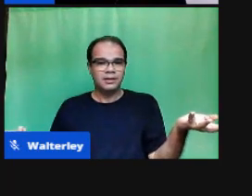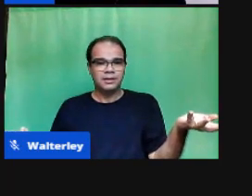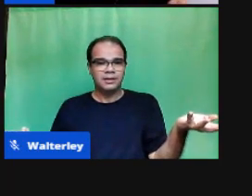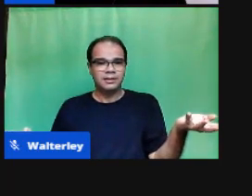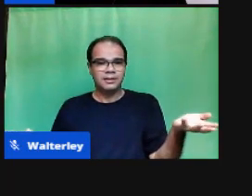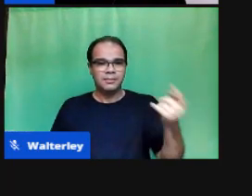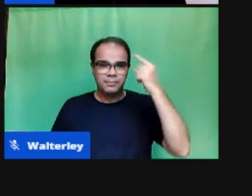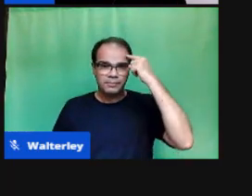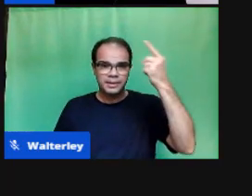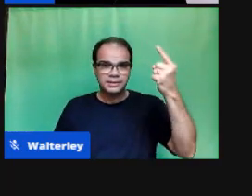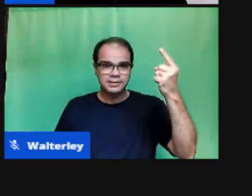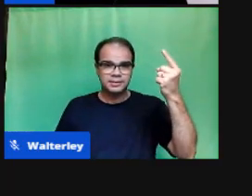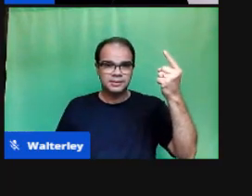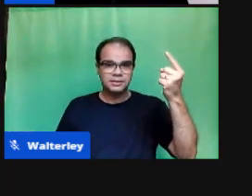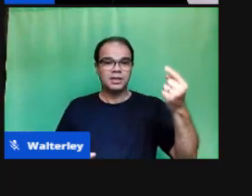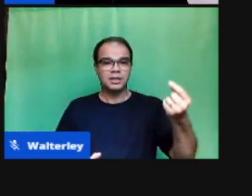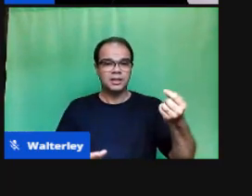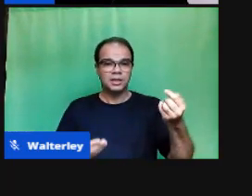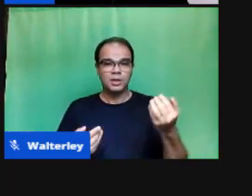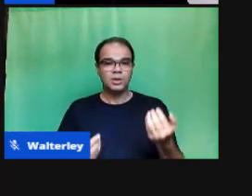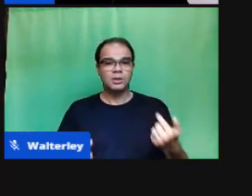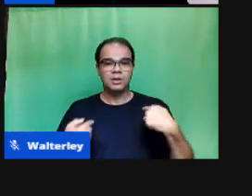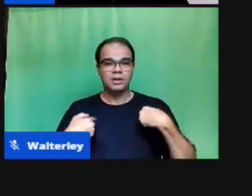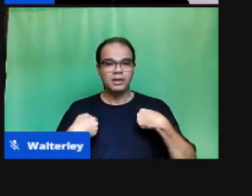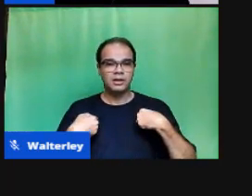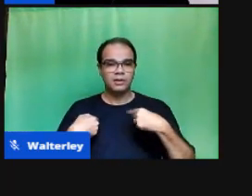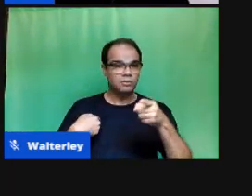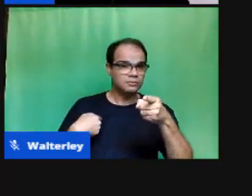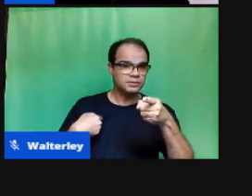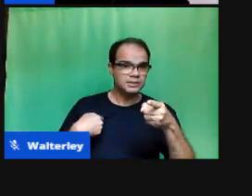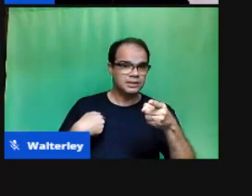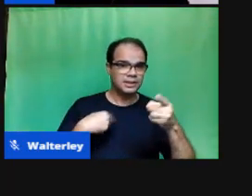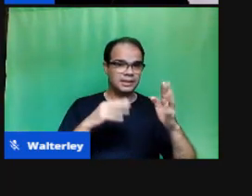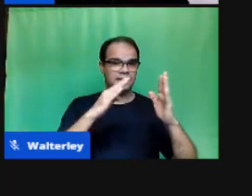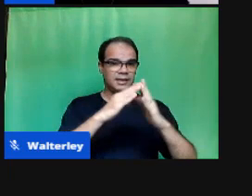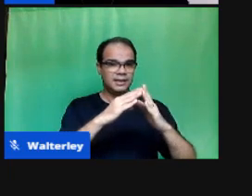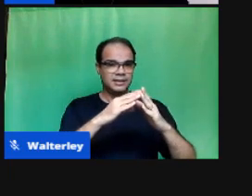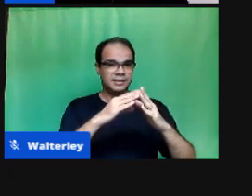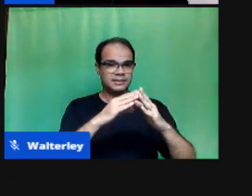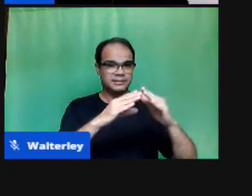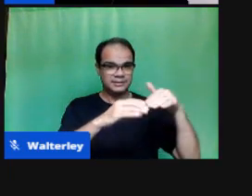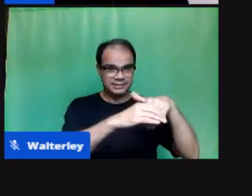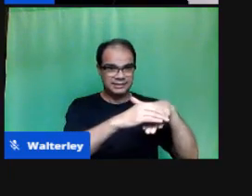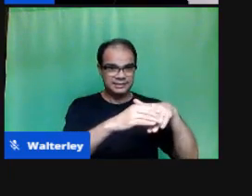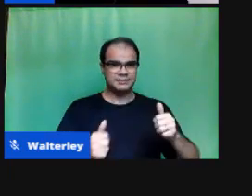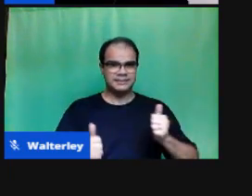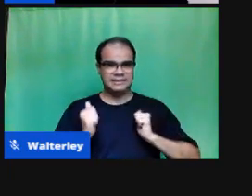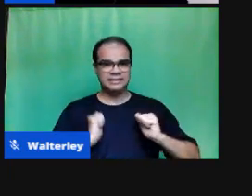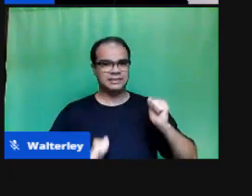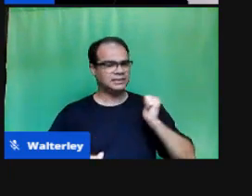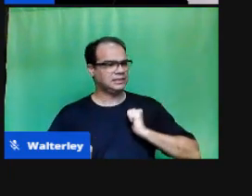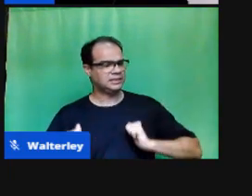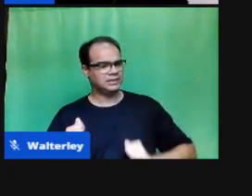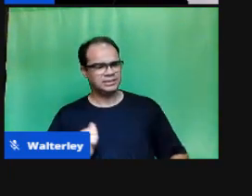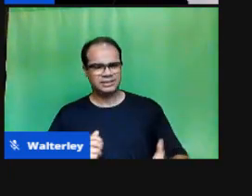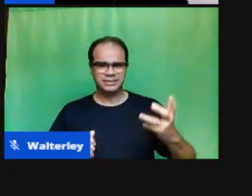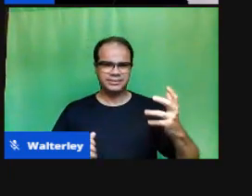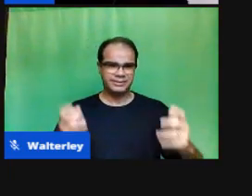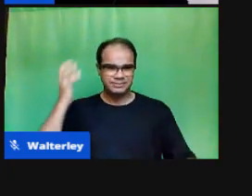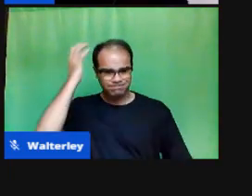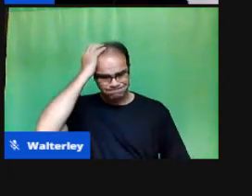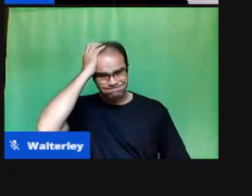criança. Tá? Então, assim, lembrem-se de deixar as orientações bem claras para os pais,